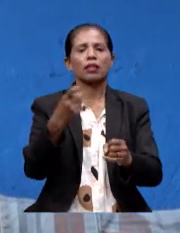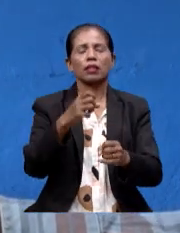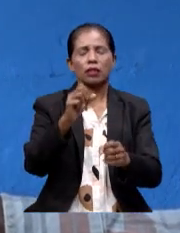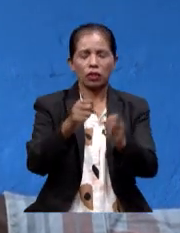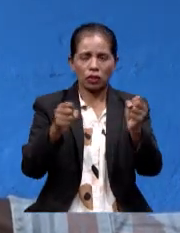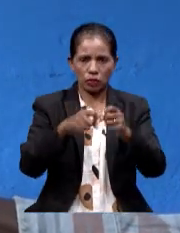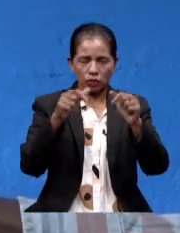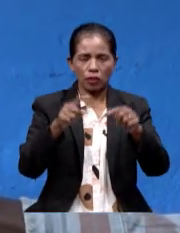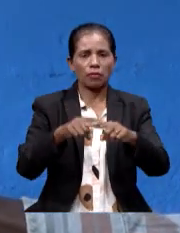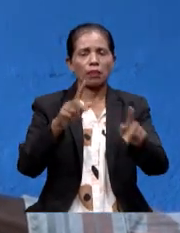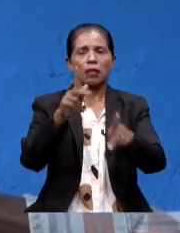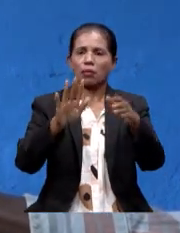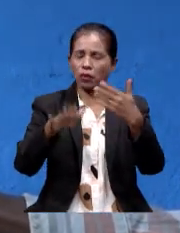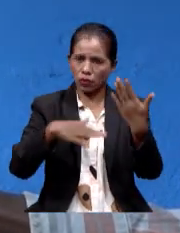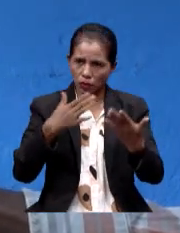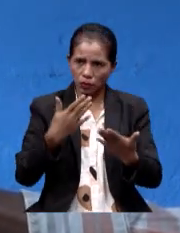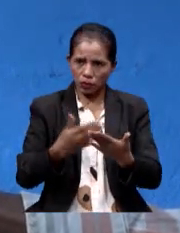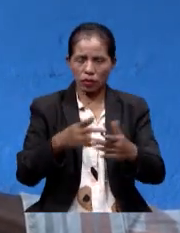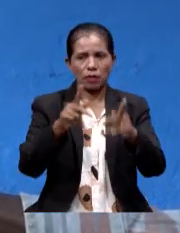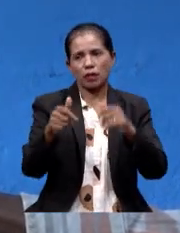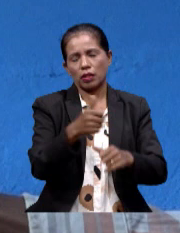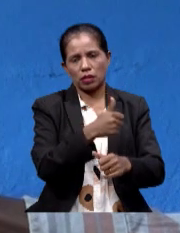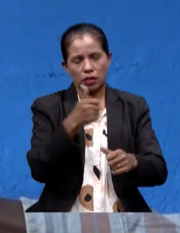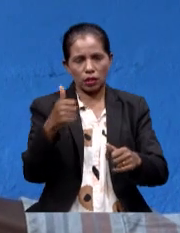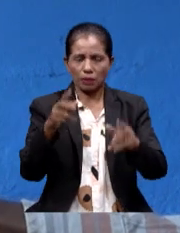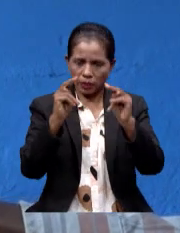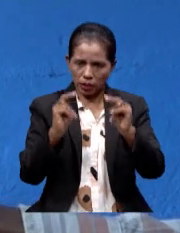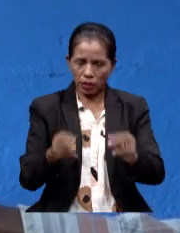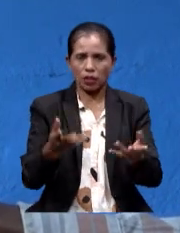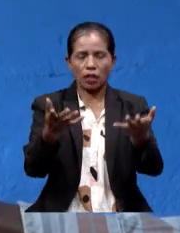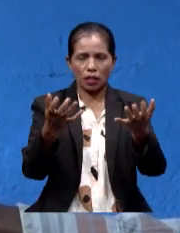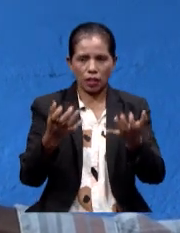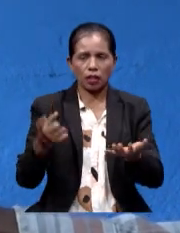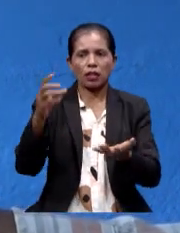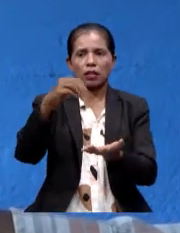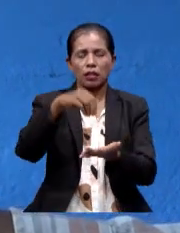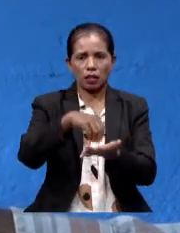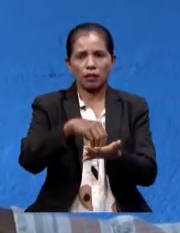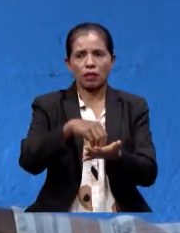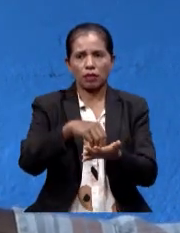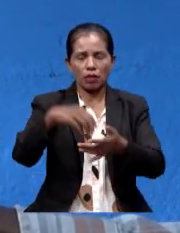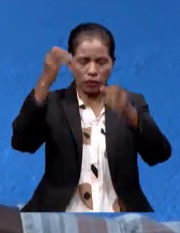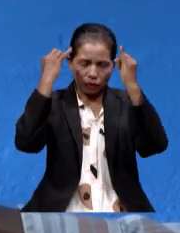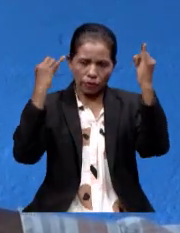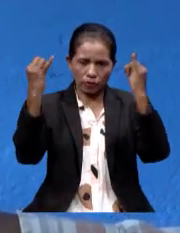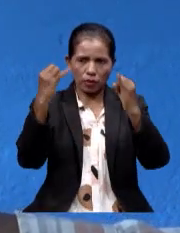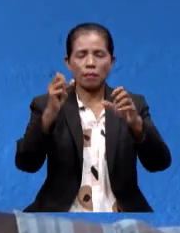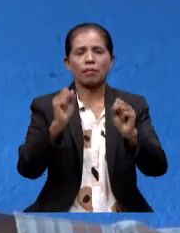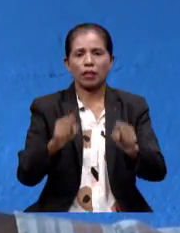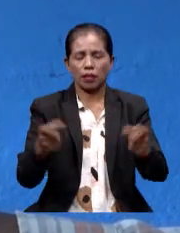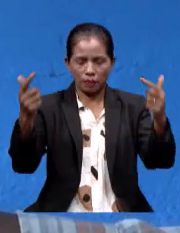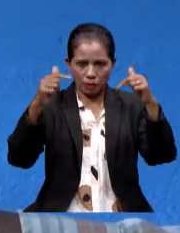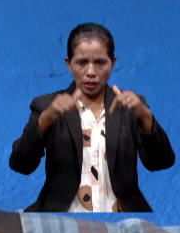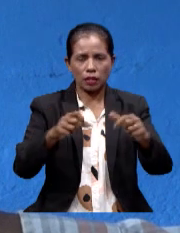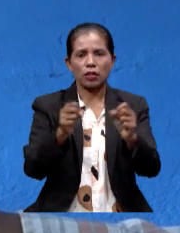a população toma ka é mas ele nebe mak precisa a tua cara katun ini a informação ruma bele tamba